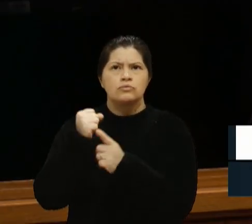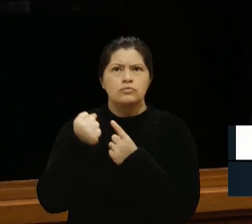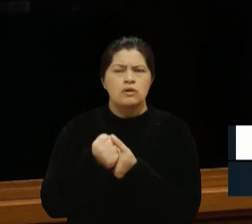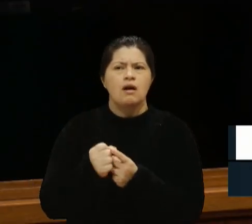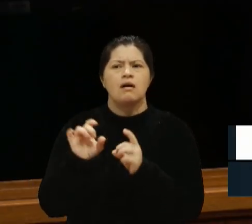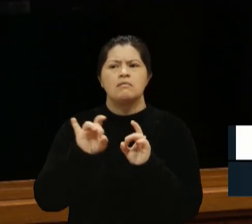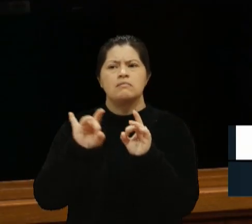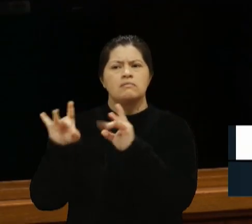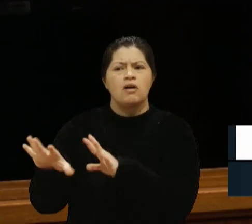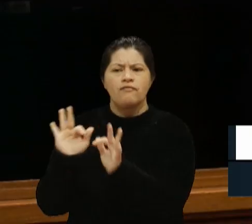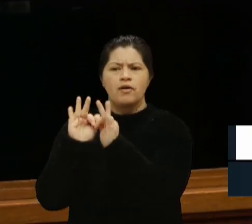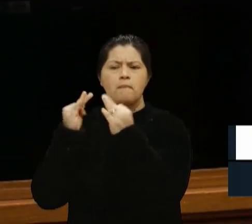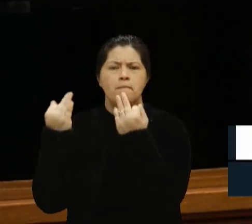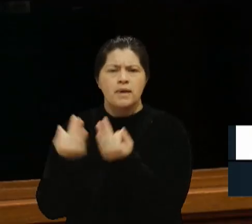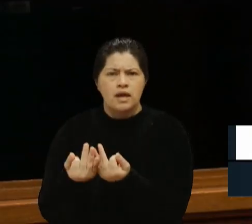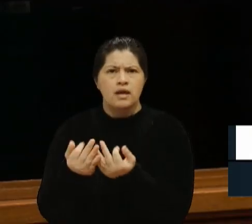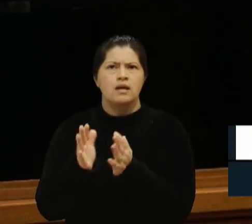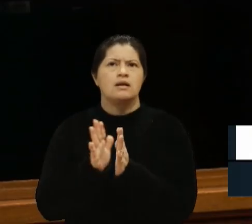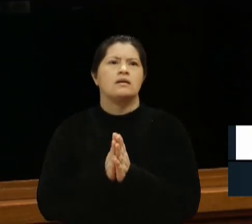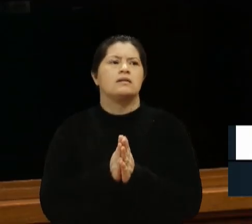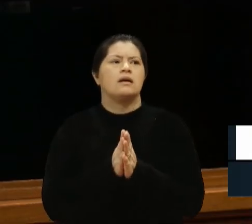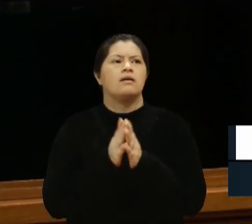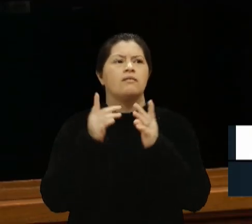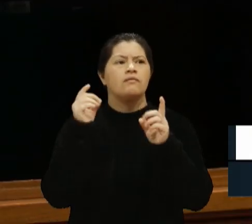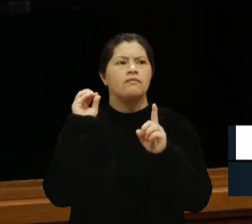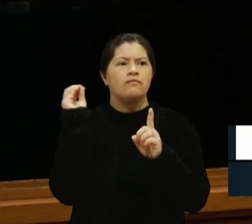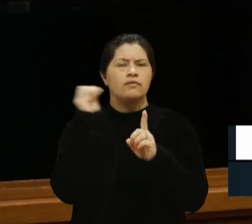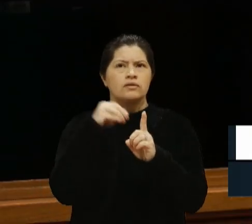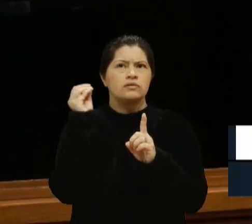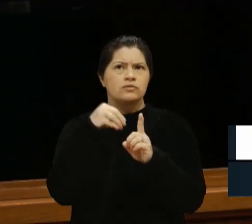Abandono familiar é uma vulnerabilidade, violência é uma